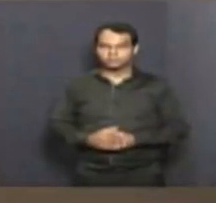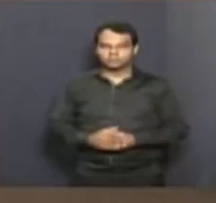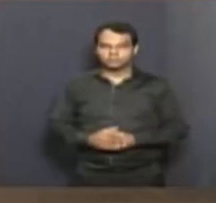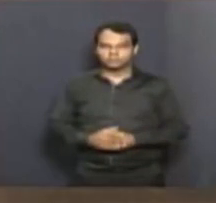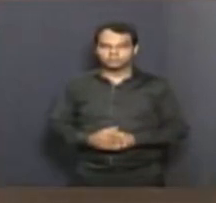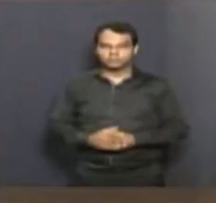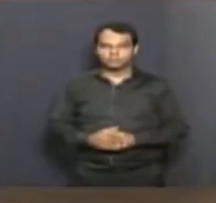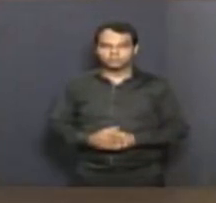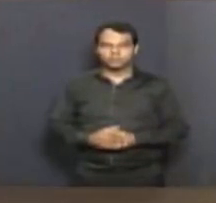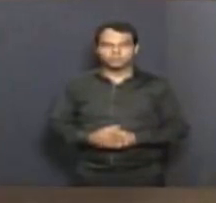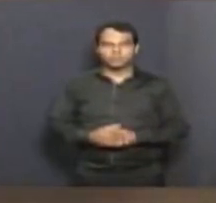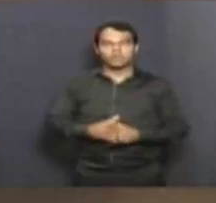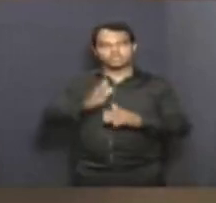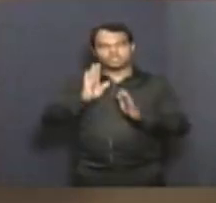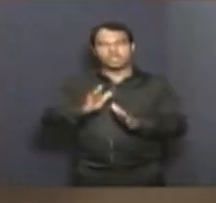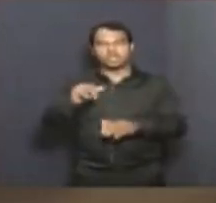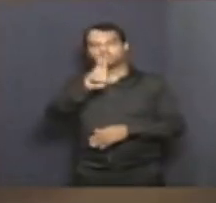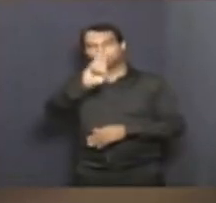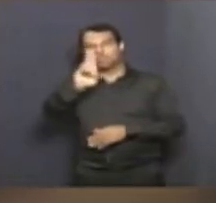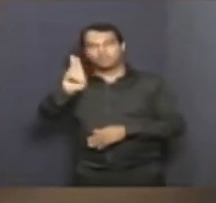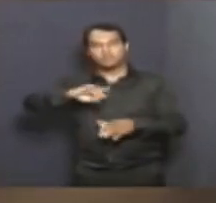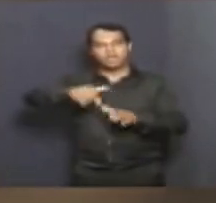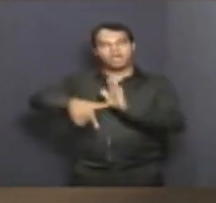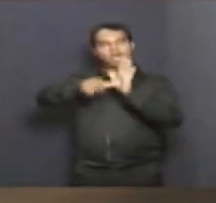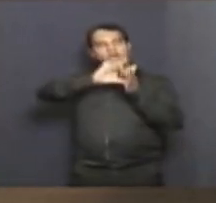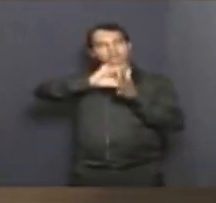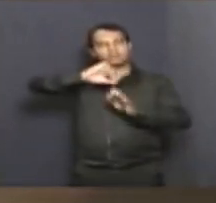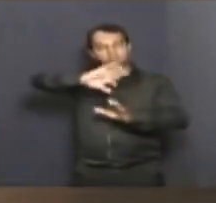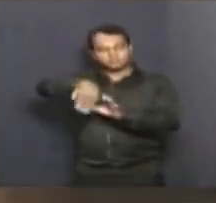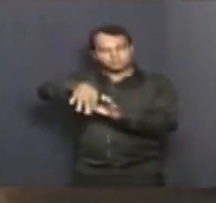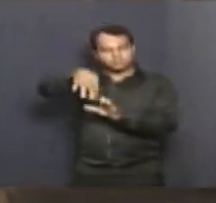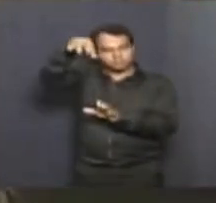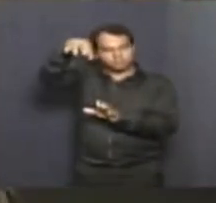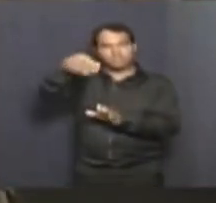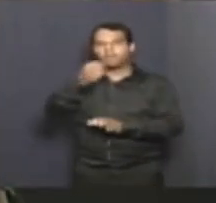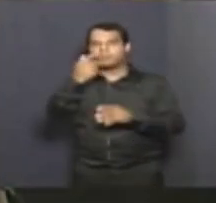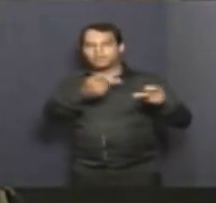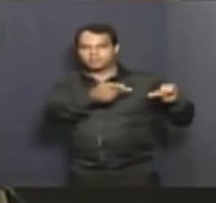as posições foram sorteados bem vindos